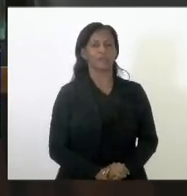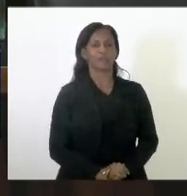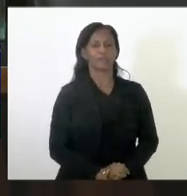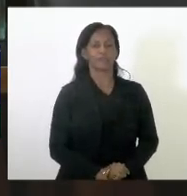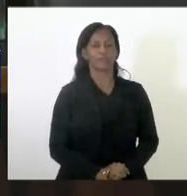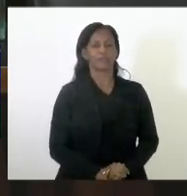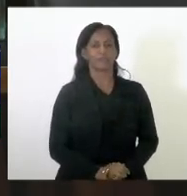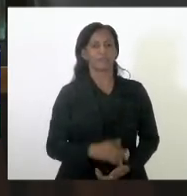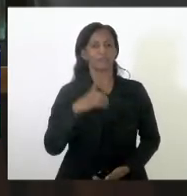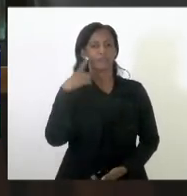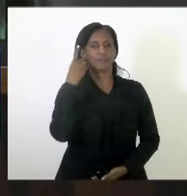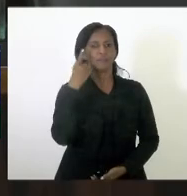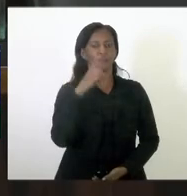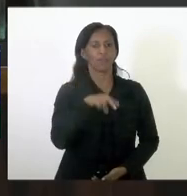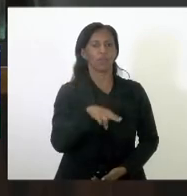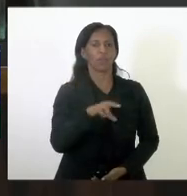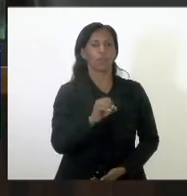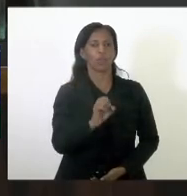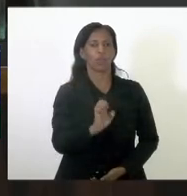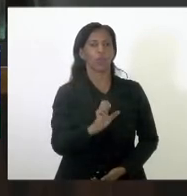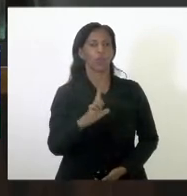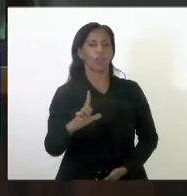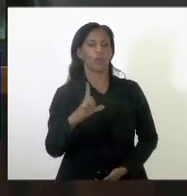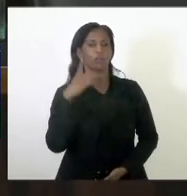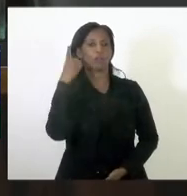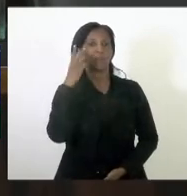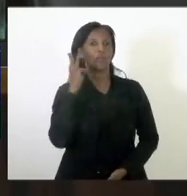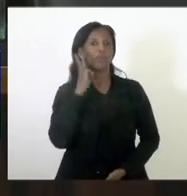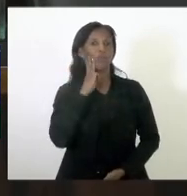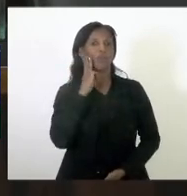Deputado Noel de Carvalho. Deputado Valdec Carneiro.